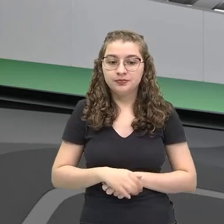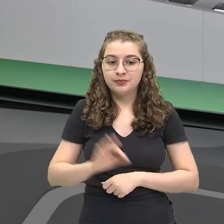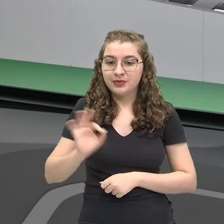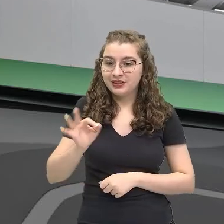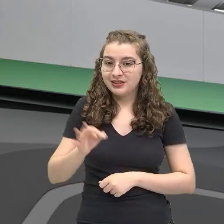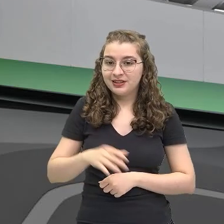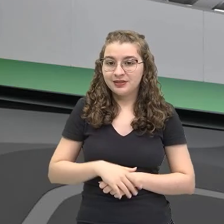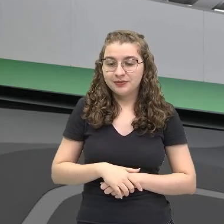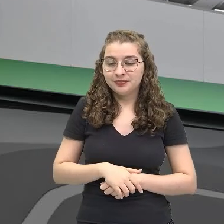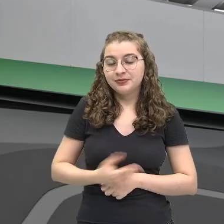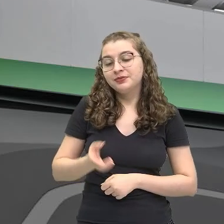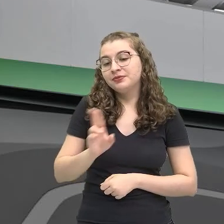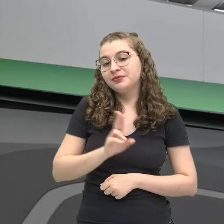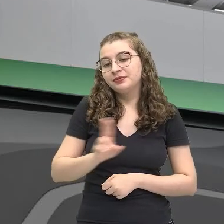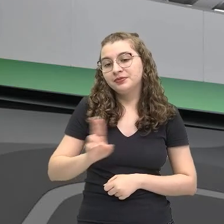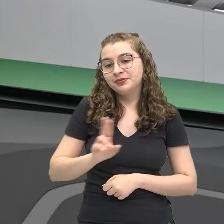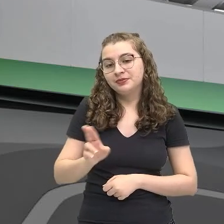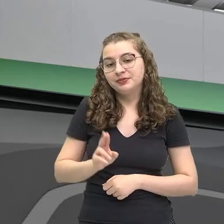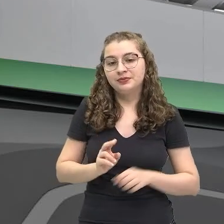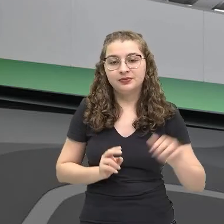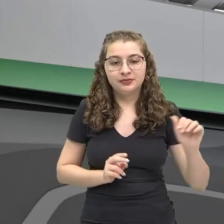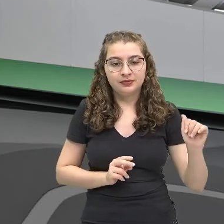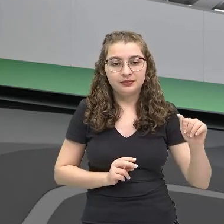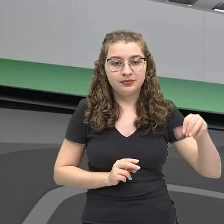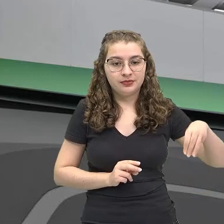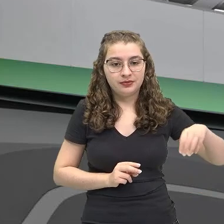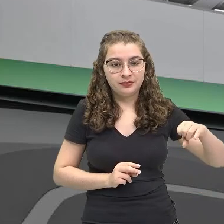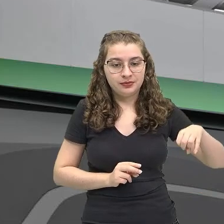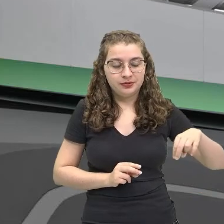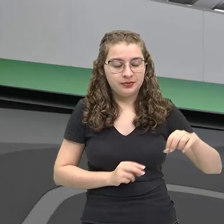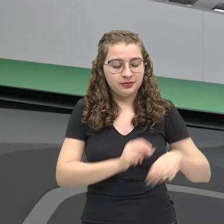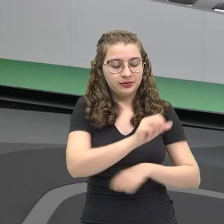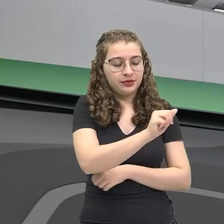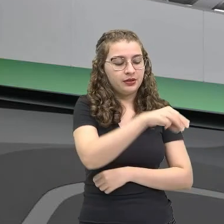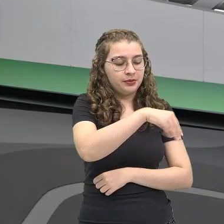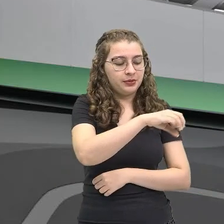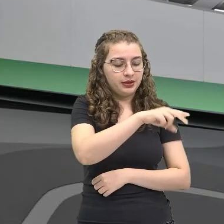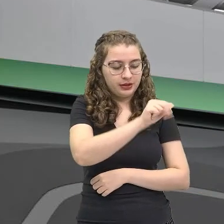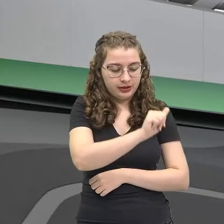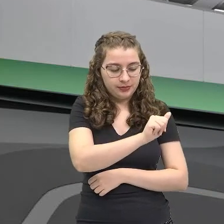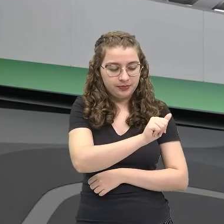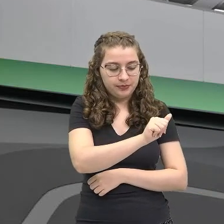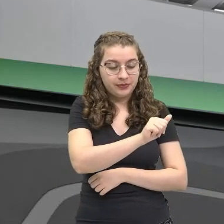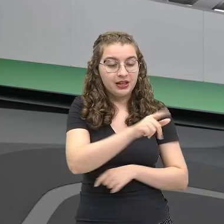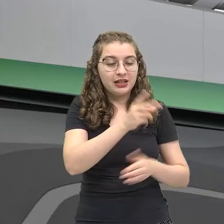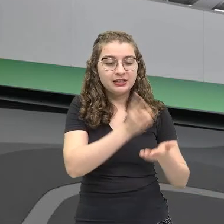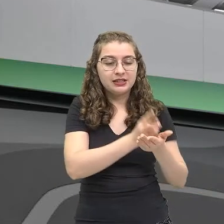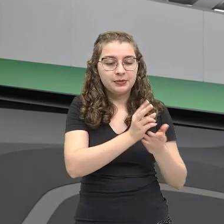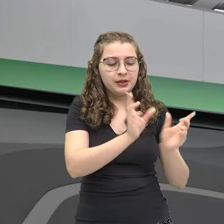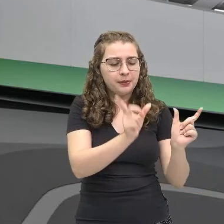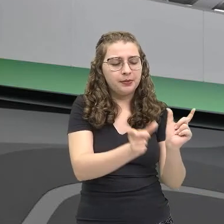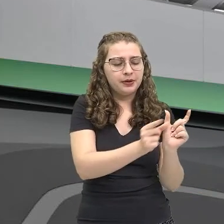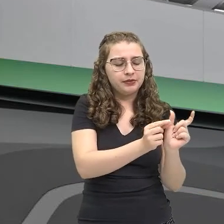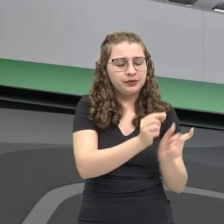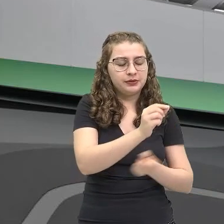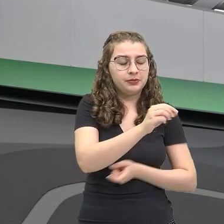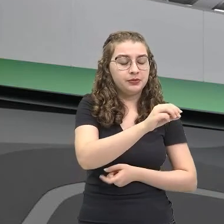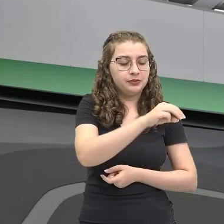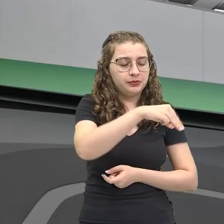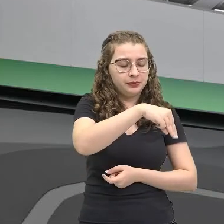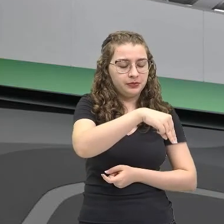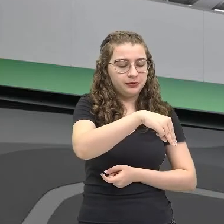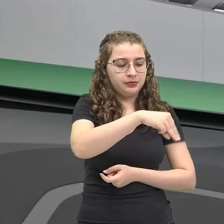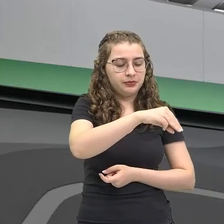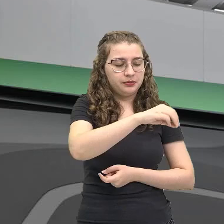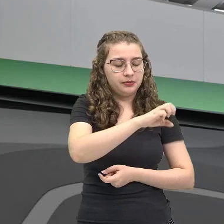pessoal? A nomenclatura das aminas, metil, etilamina, sempre vocês vão ouvir o IL, porque é o nome do radical e a palavra